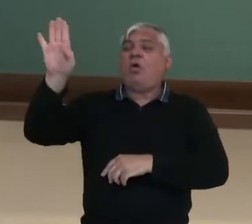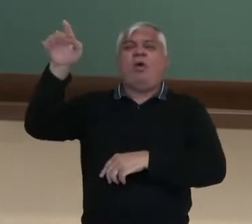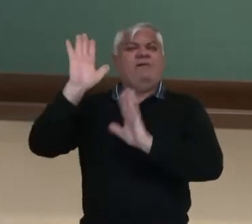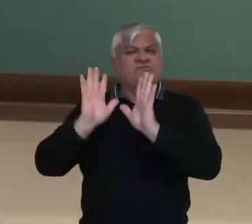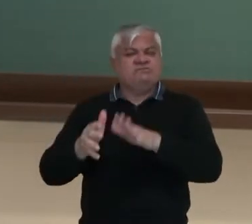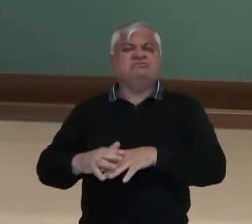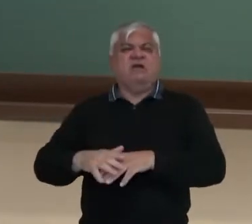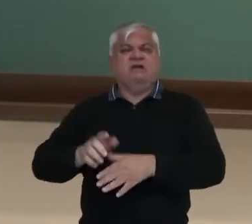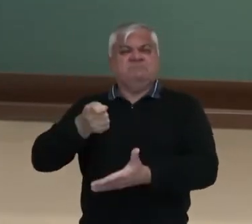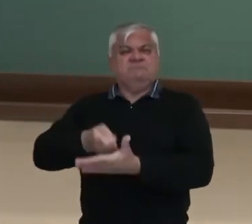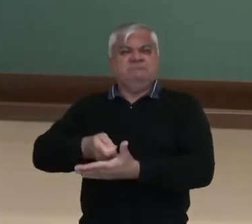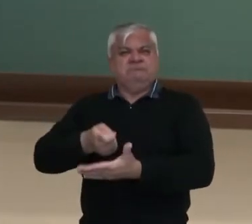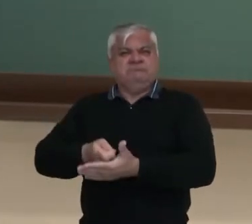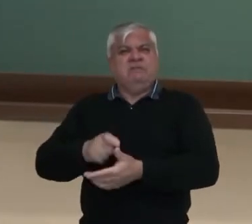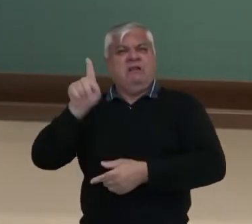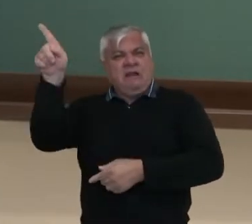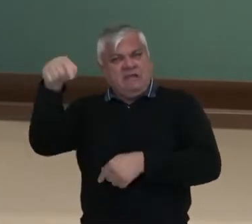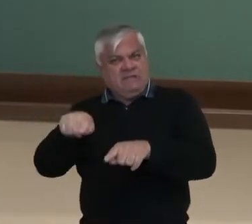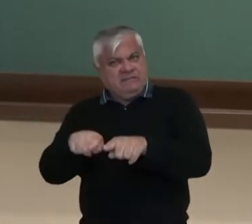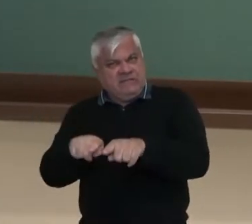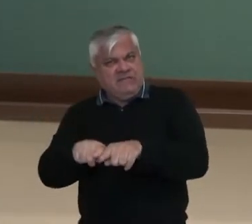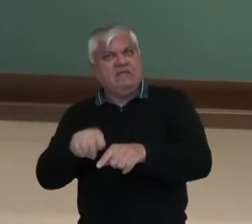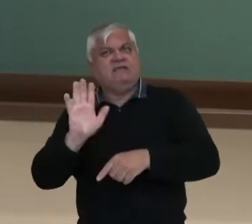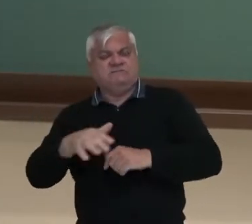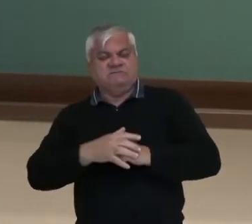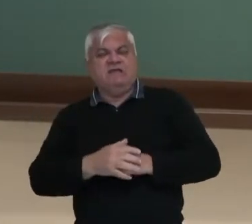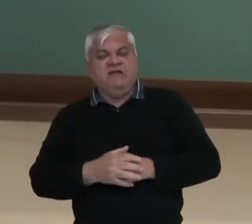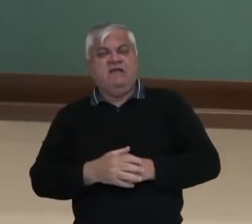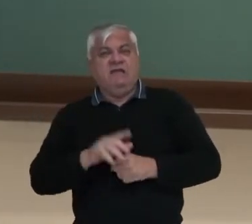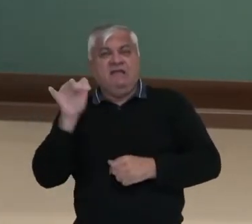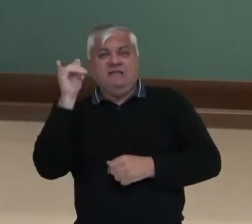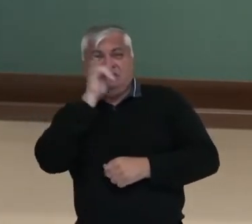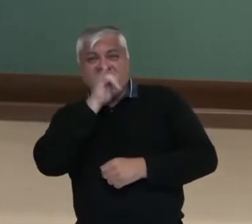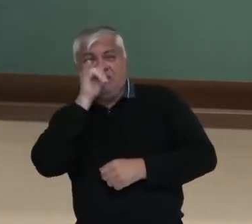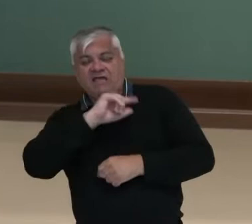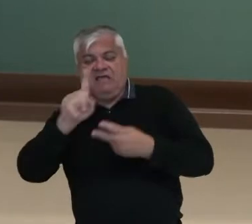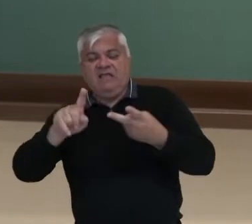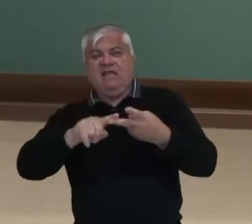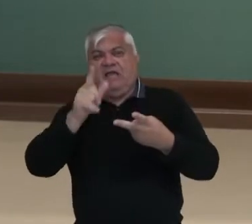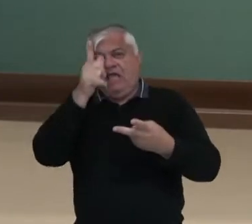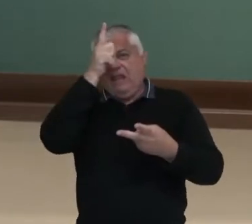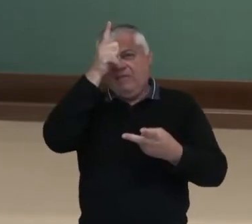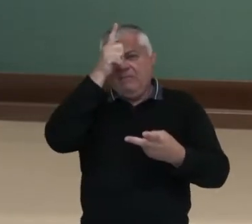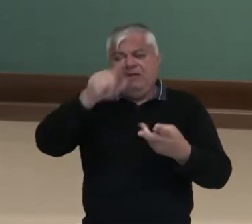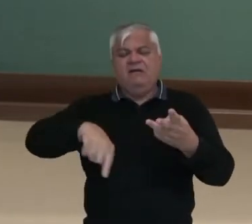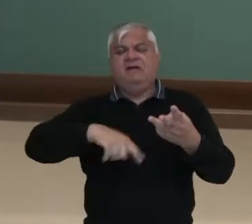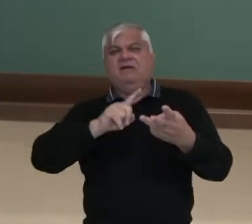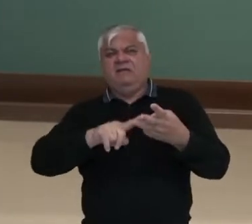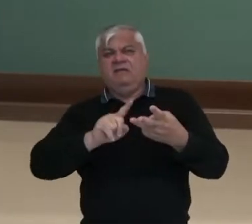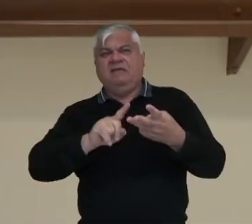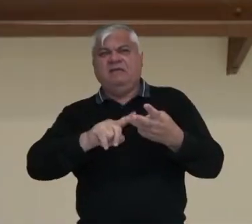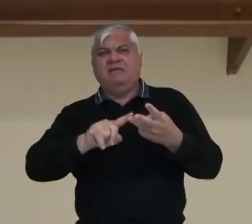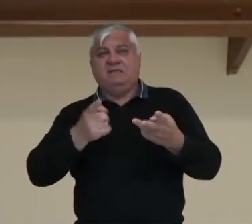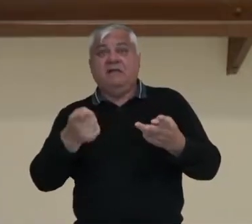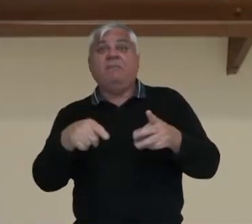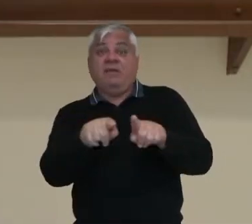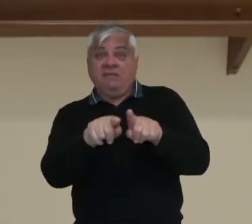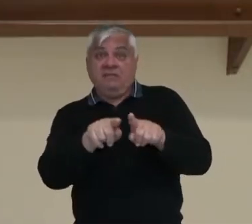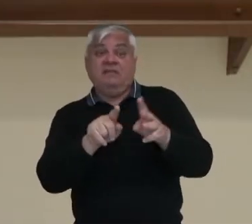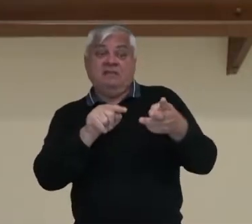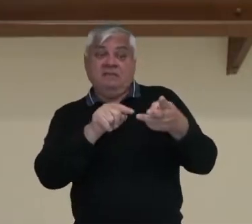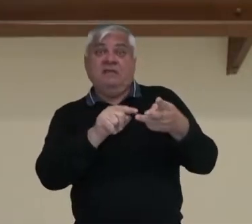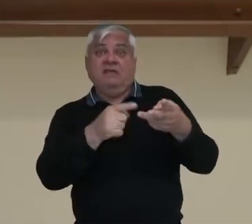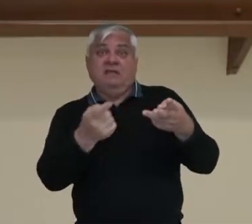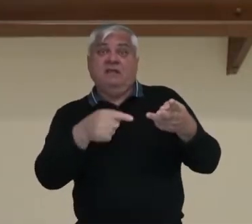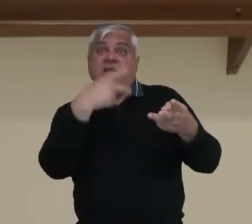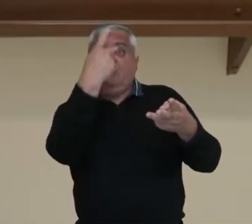o regime, por exemplo, fascista na Itália, nazista na Alemanha, ou a gente pode colocar também